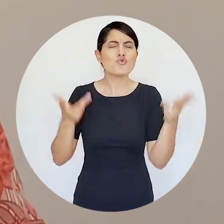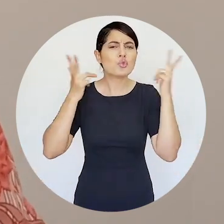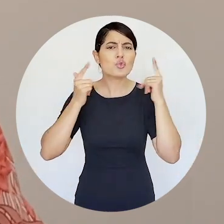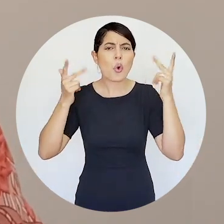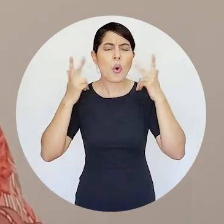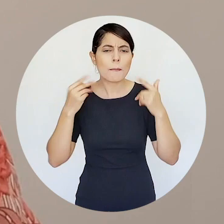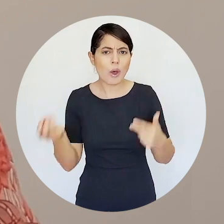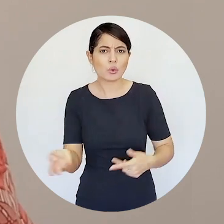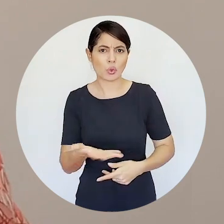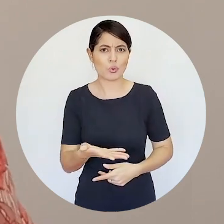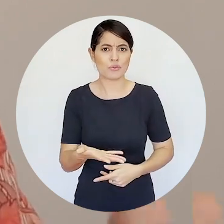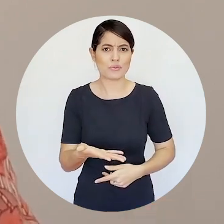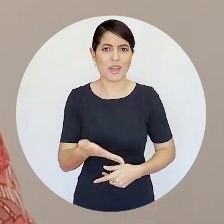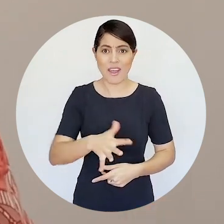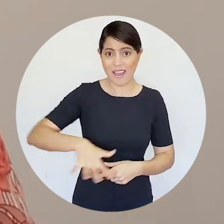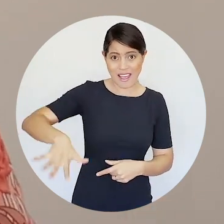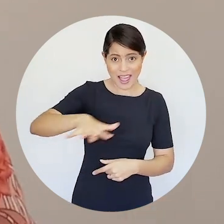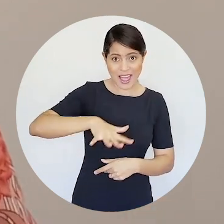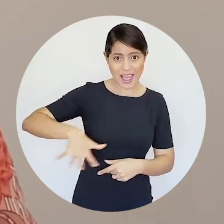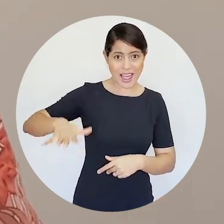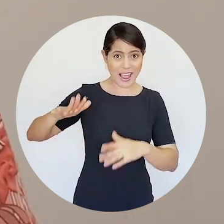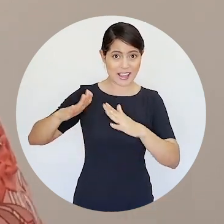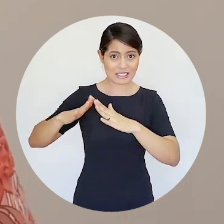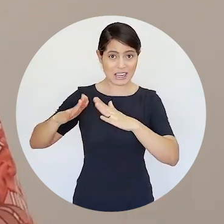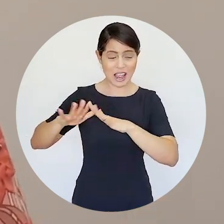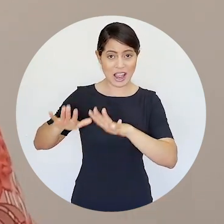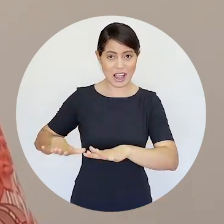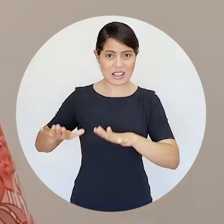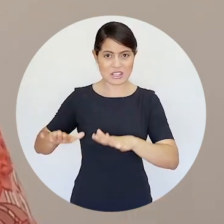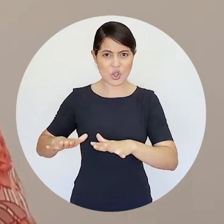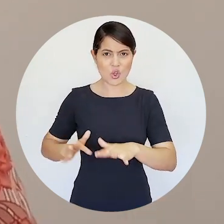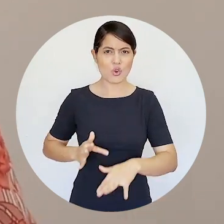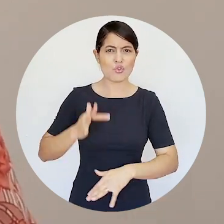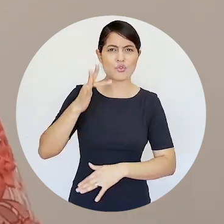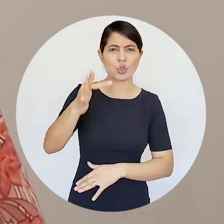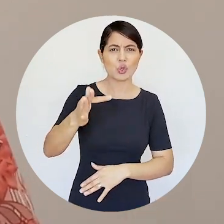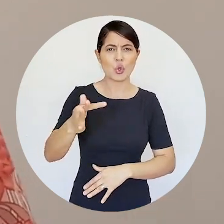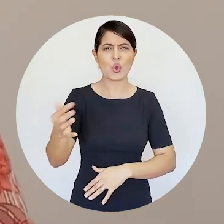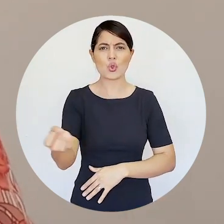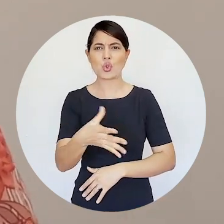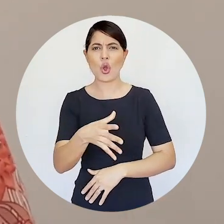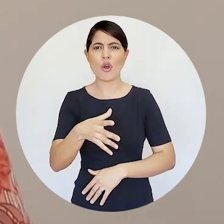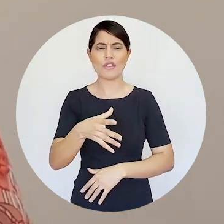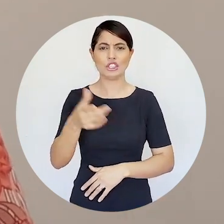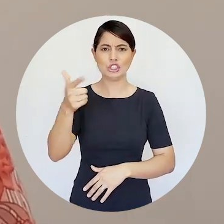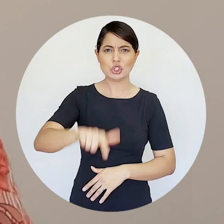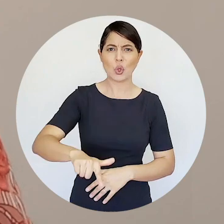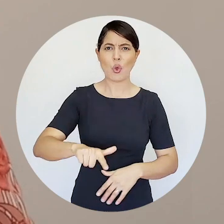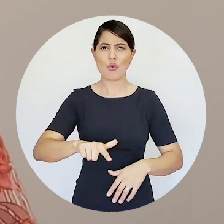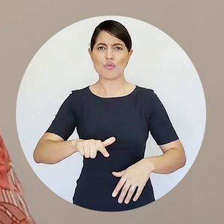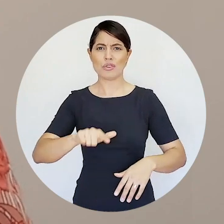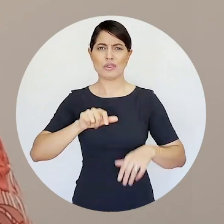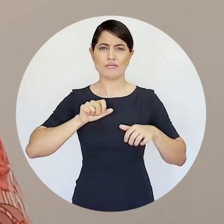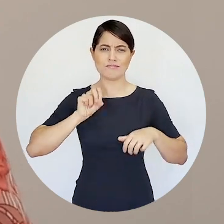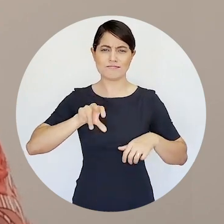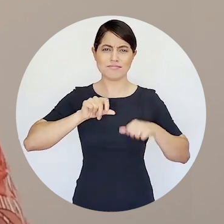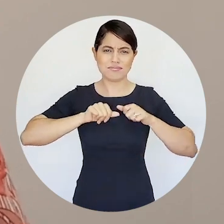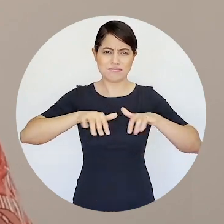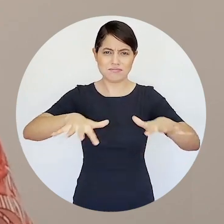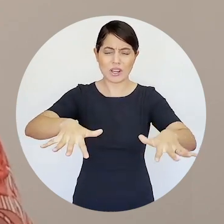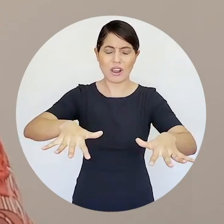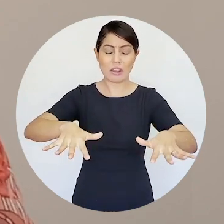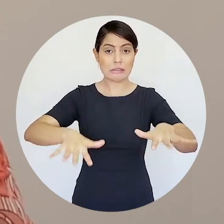novo normal não exista espaço, não exista oportunidade para outras pandemias como essa,